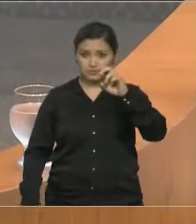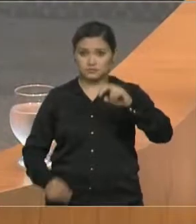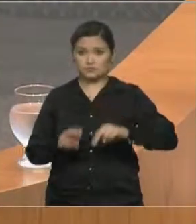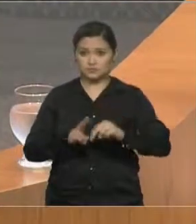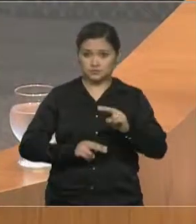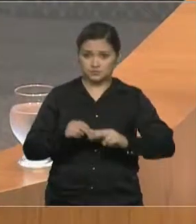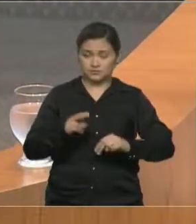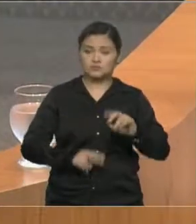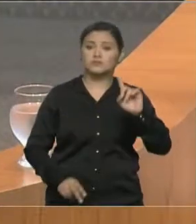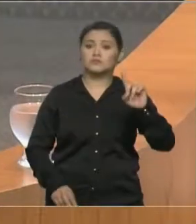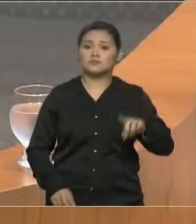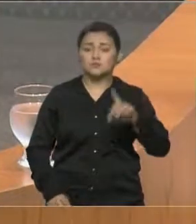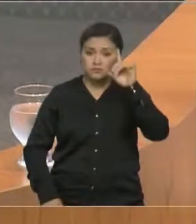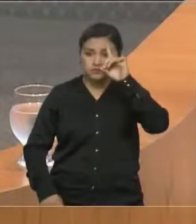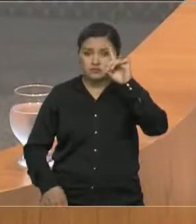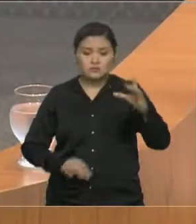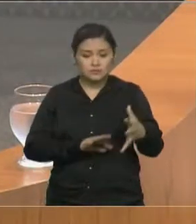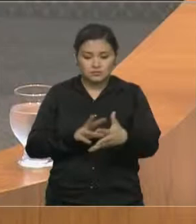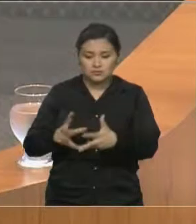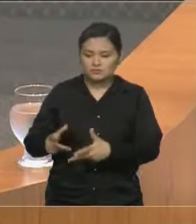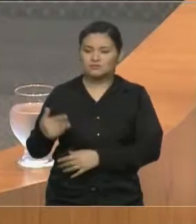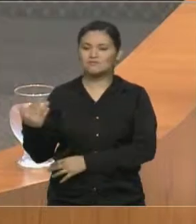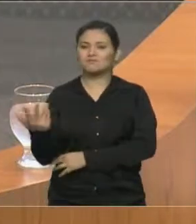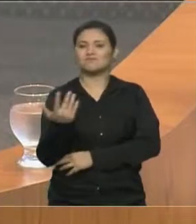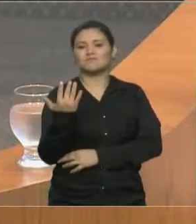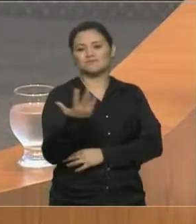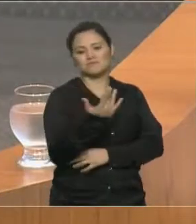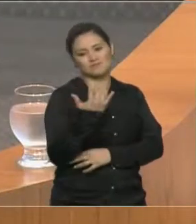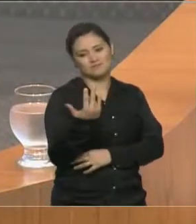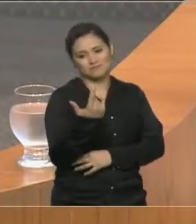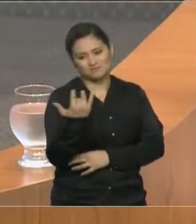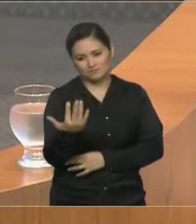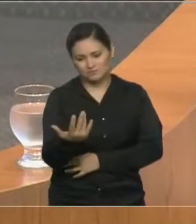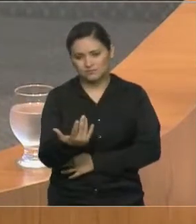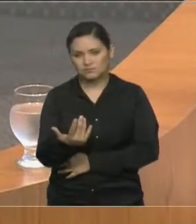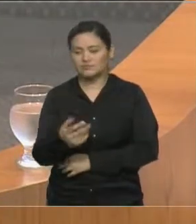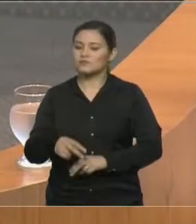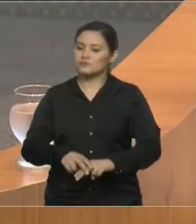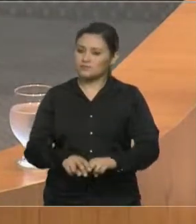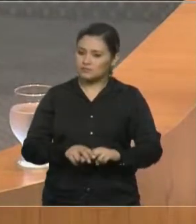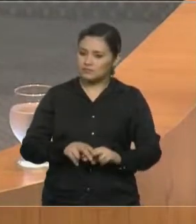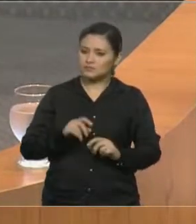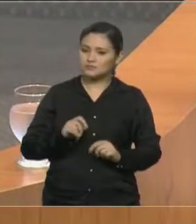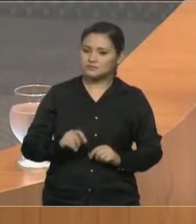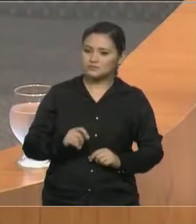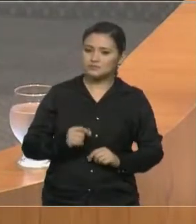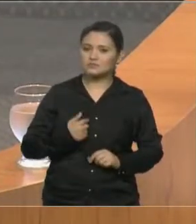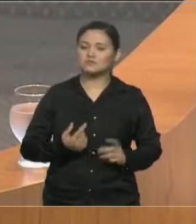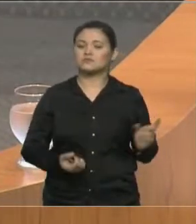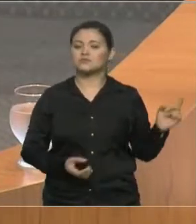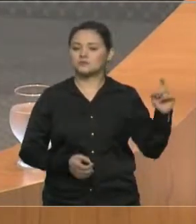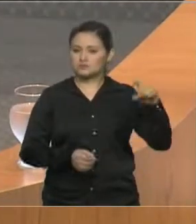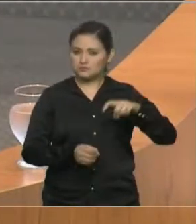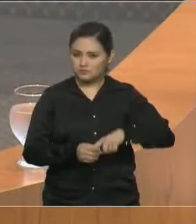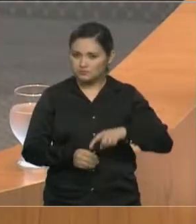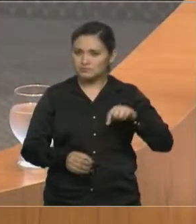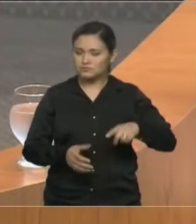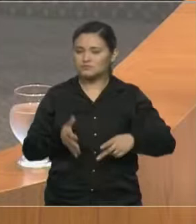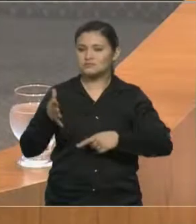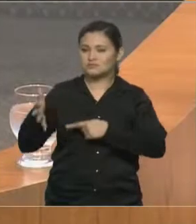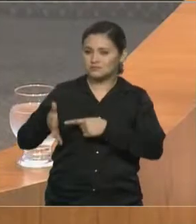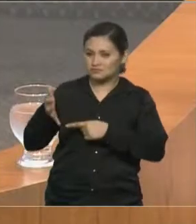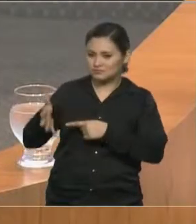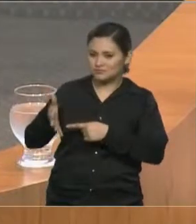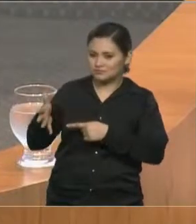Ambiente. E razão pela qual, depois de alguns dias, eu retorno à tribuna para fazer